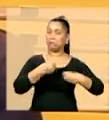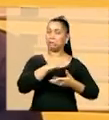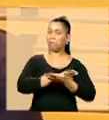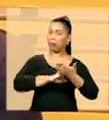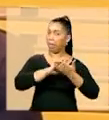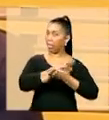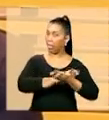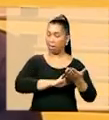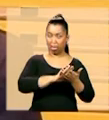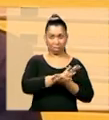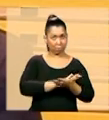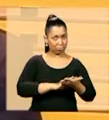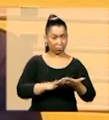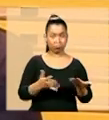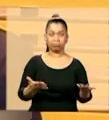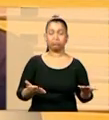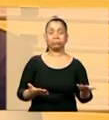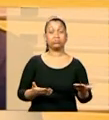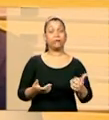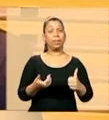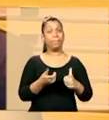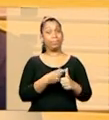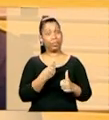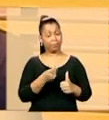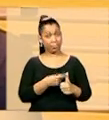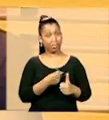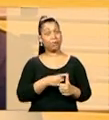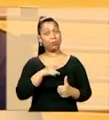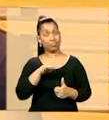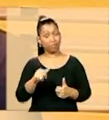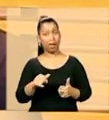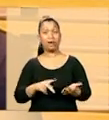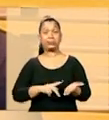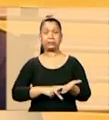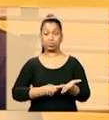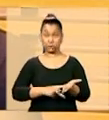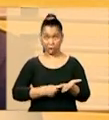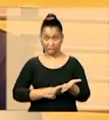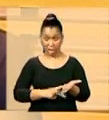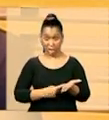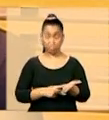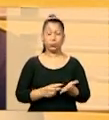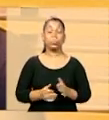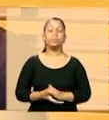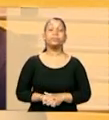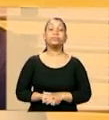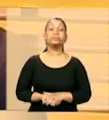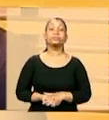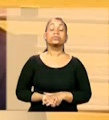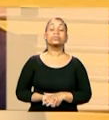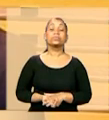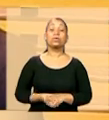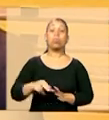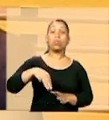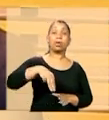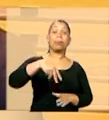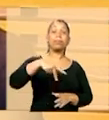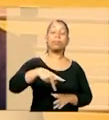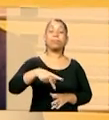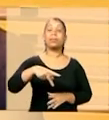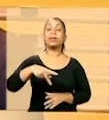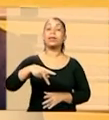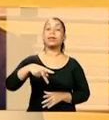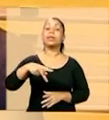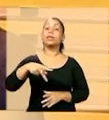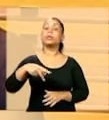primeiro procurar os sindicatos, o Ministério Público do Trabalho, o Ministério do Trabalho e demais órgãos como o Sereste, que eles são